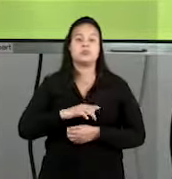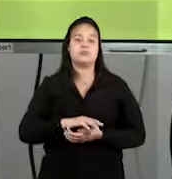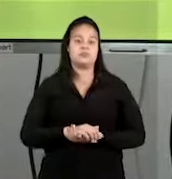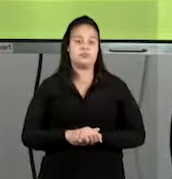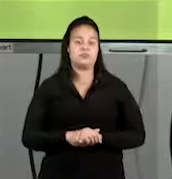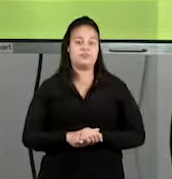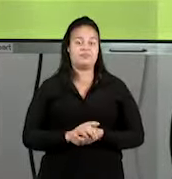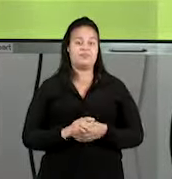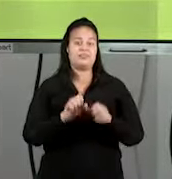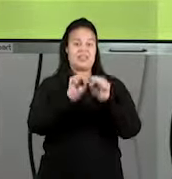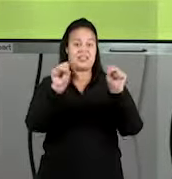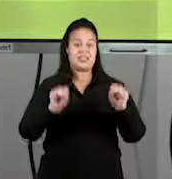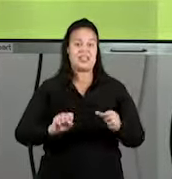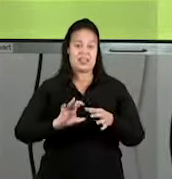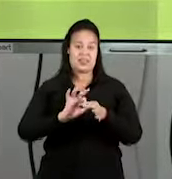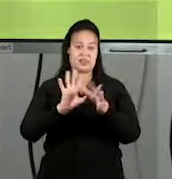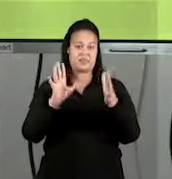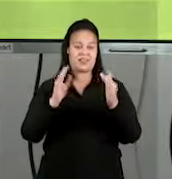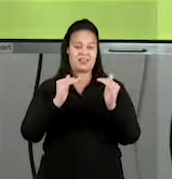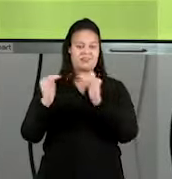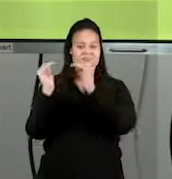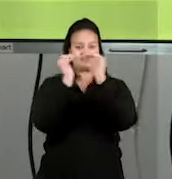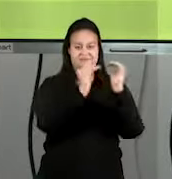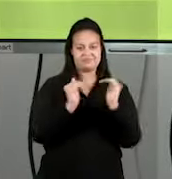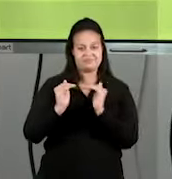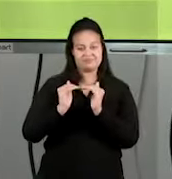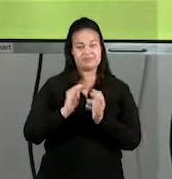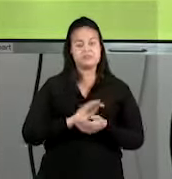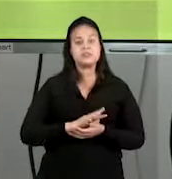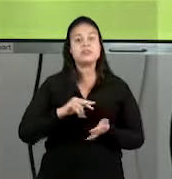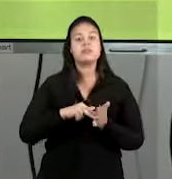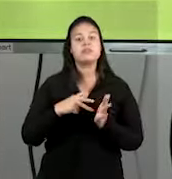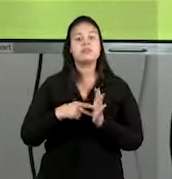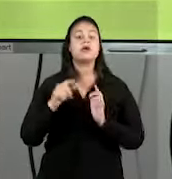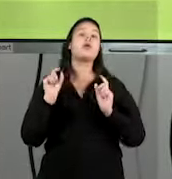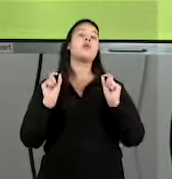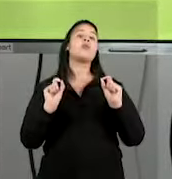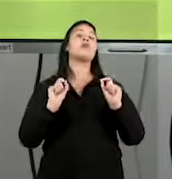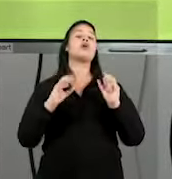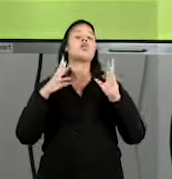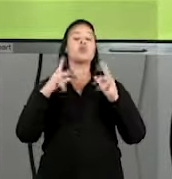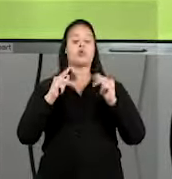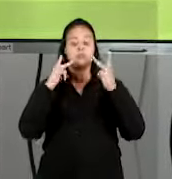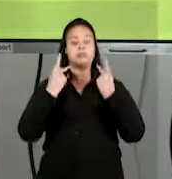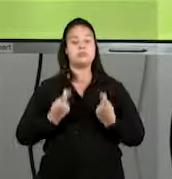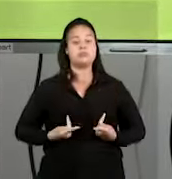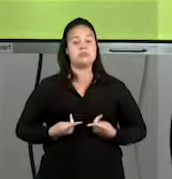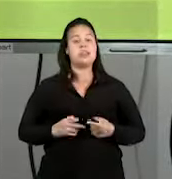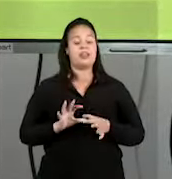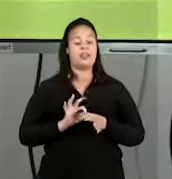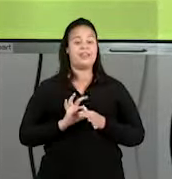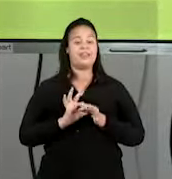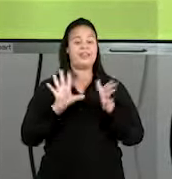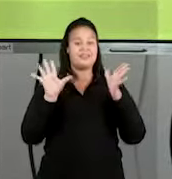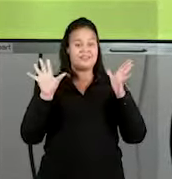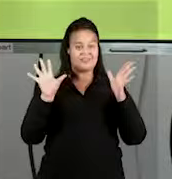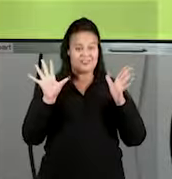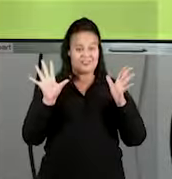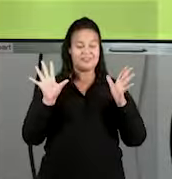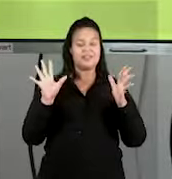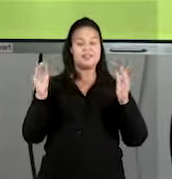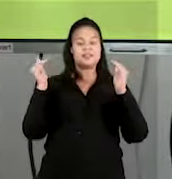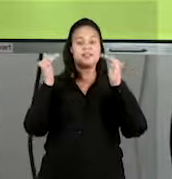direito à liberdade e igualdade. O que isso quer dizer? Todos os seres humanos são livres e todos os seres humanos